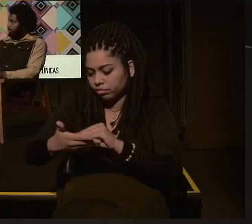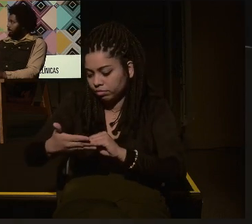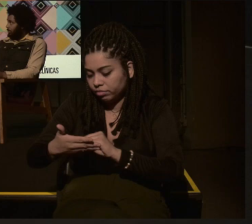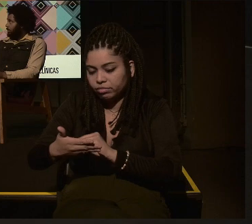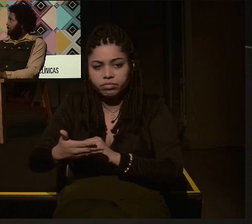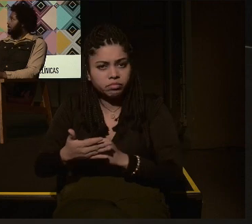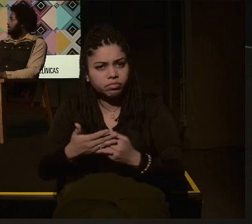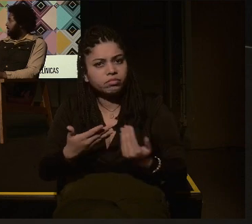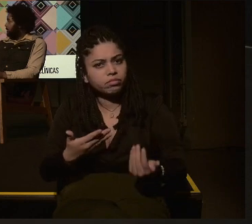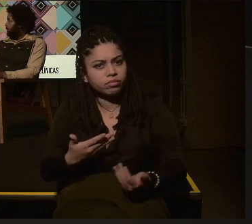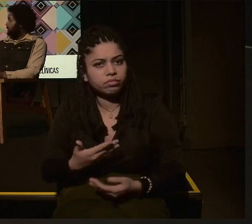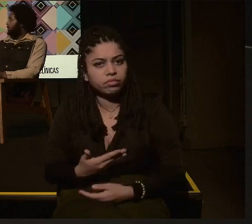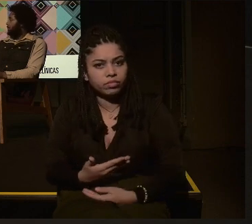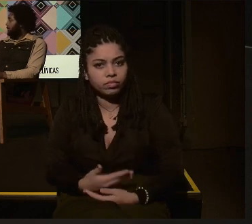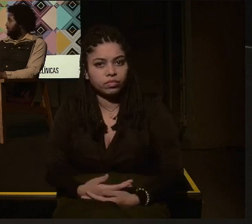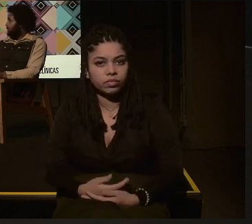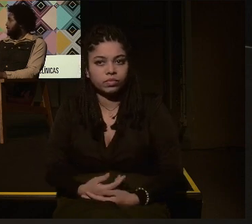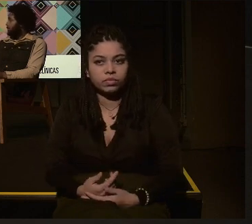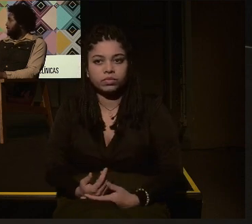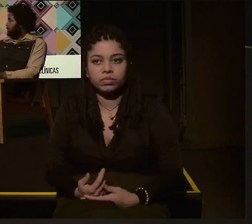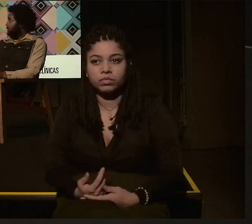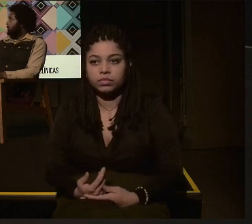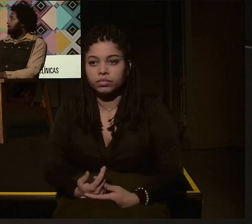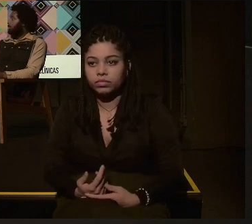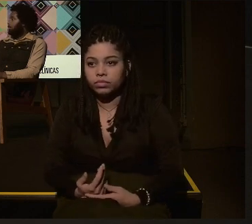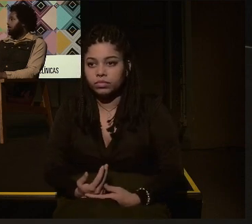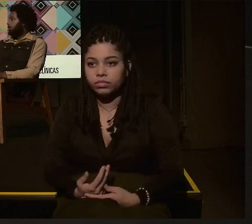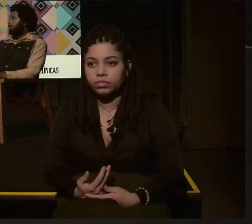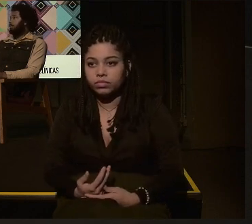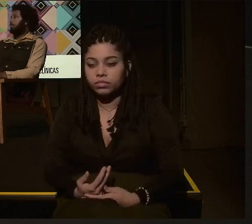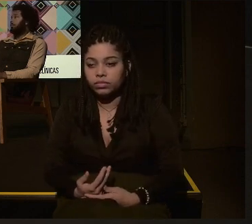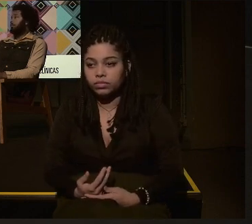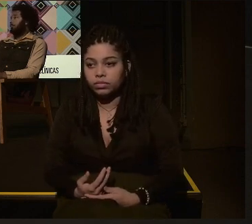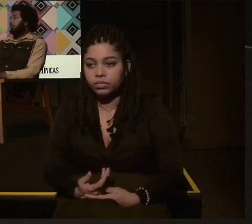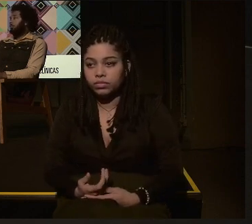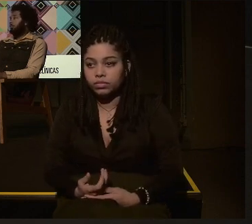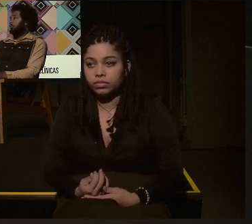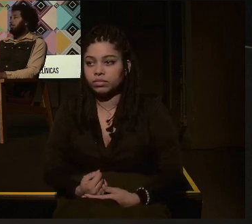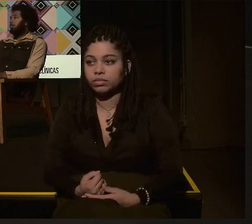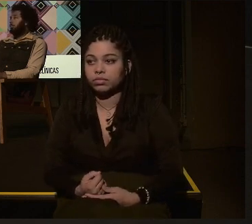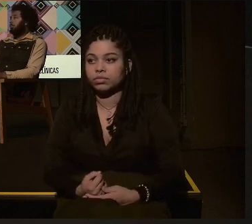as dicas. Fala, Caiová, nananá. Aí,